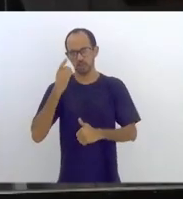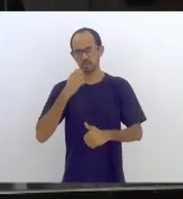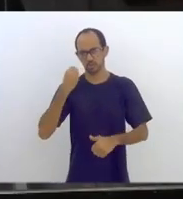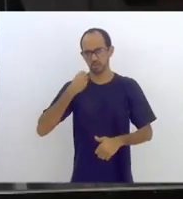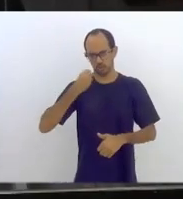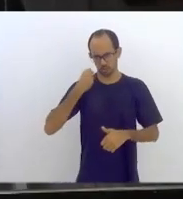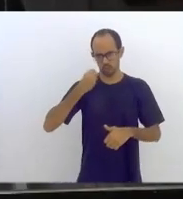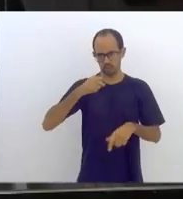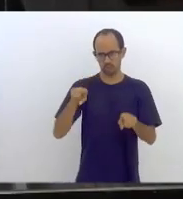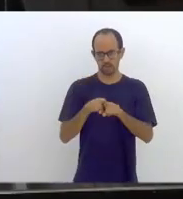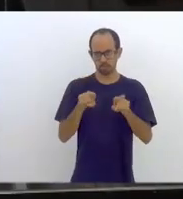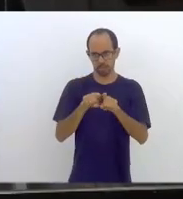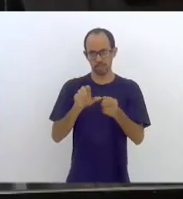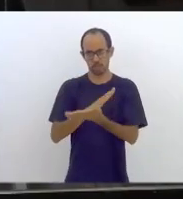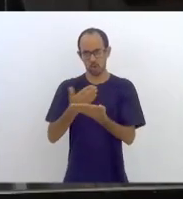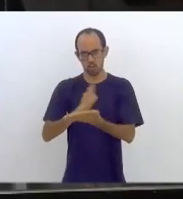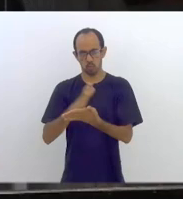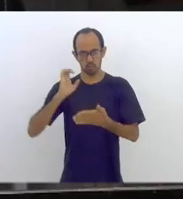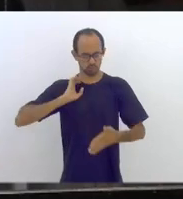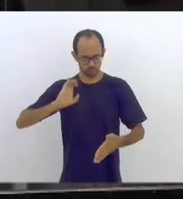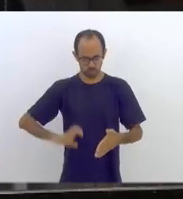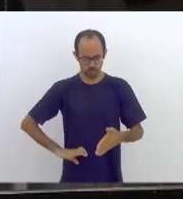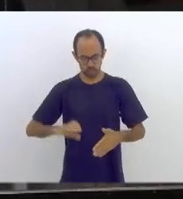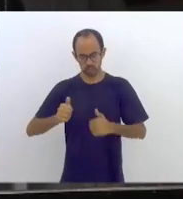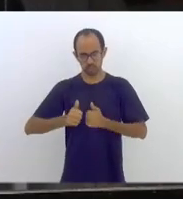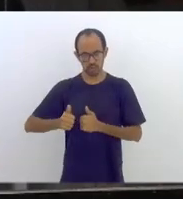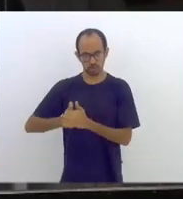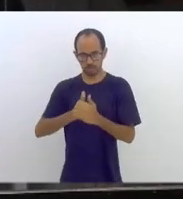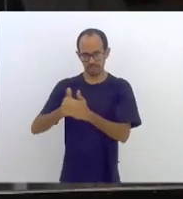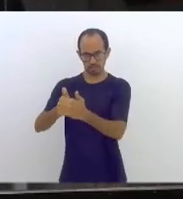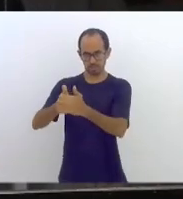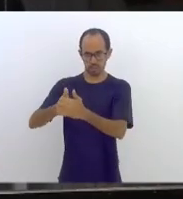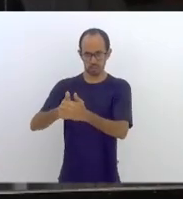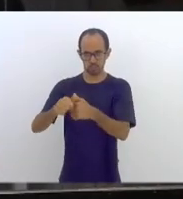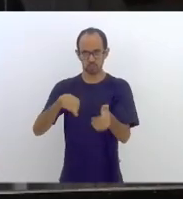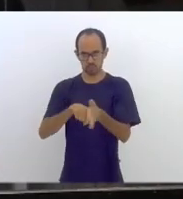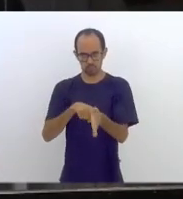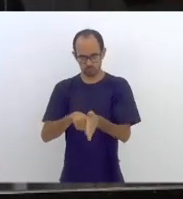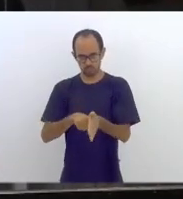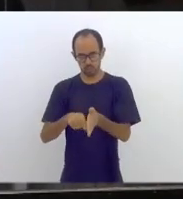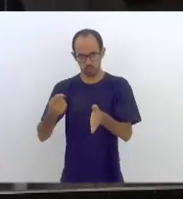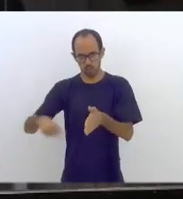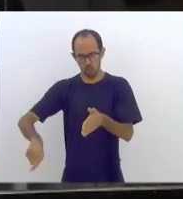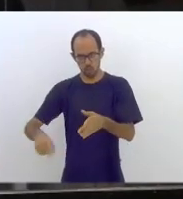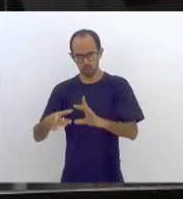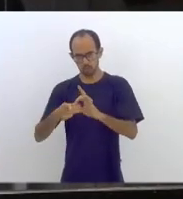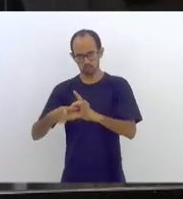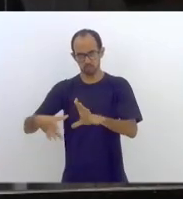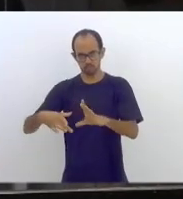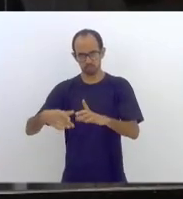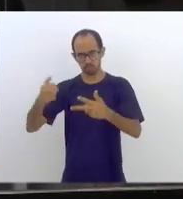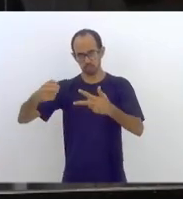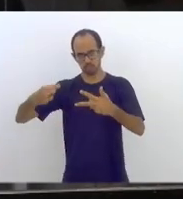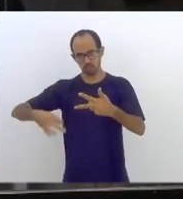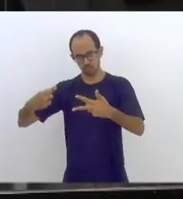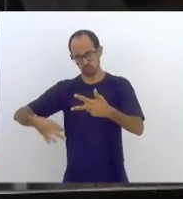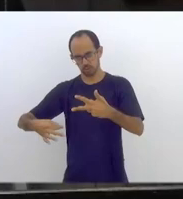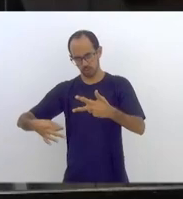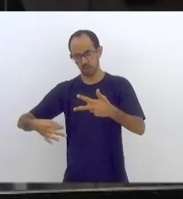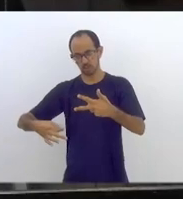que já estão sendo perseguidos nos inquérito dos atos antes Democráticos do Poder Judiciário